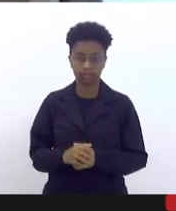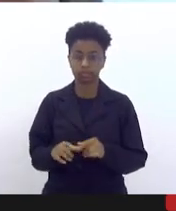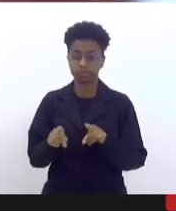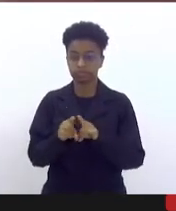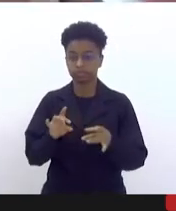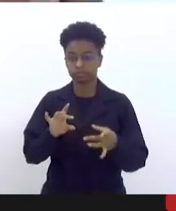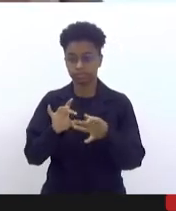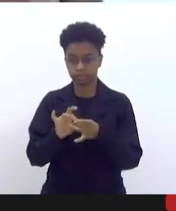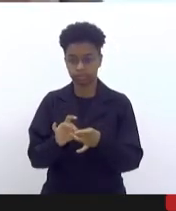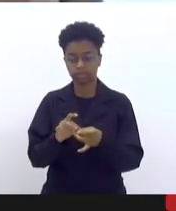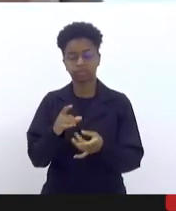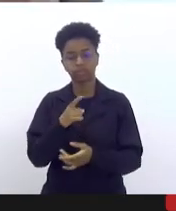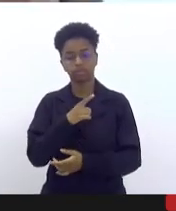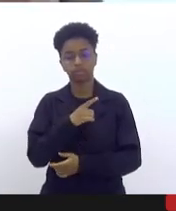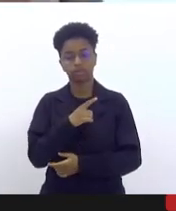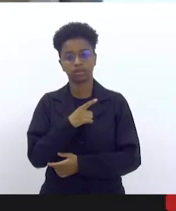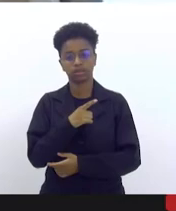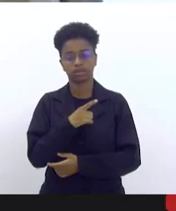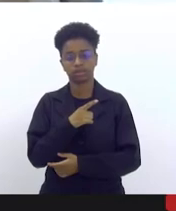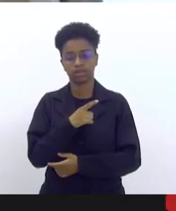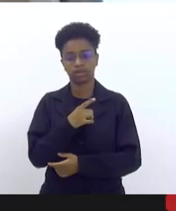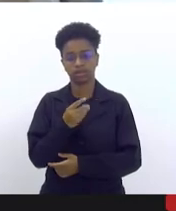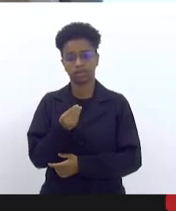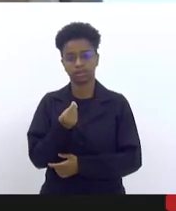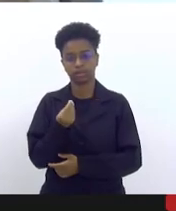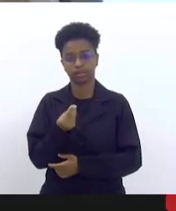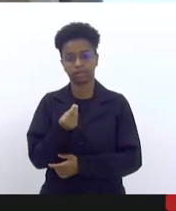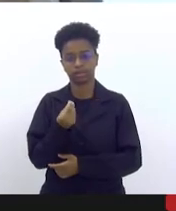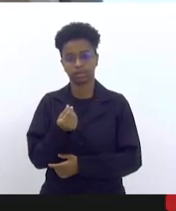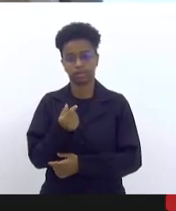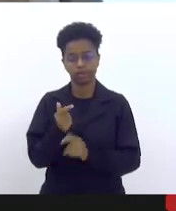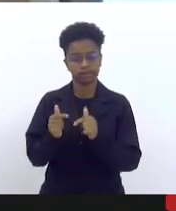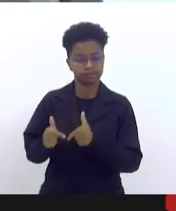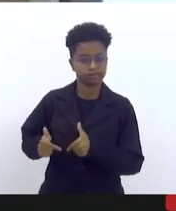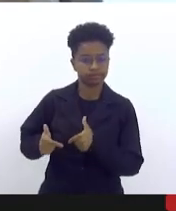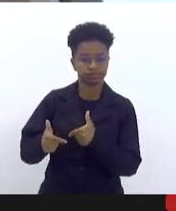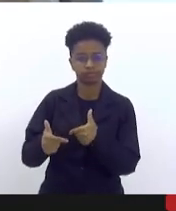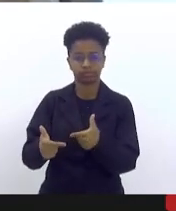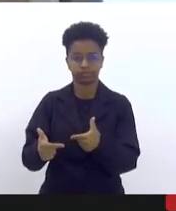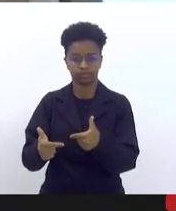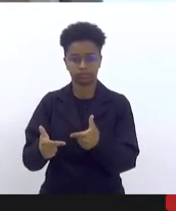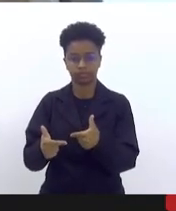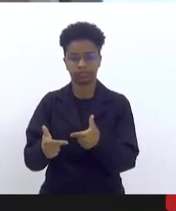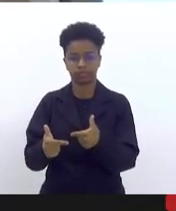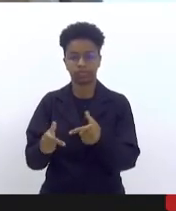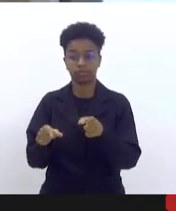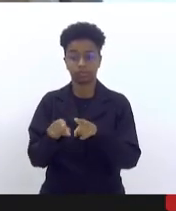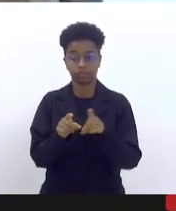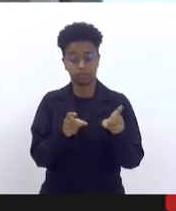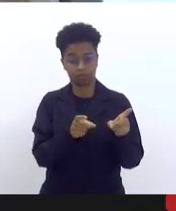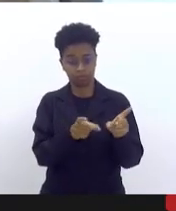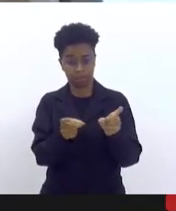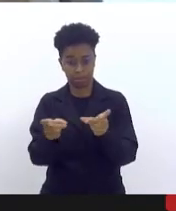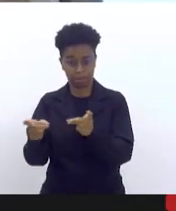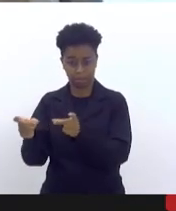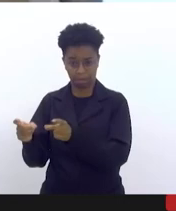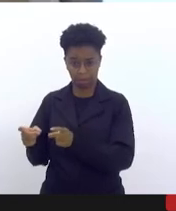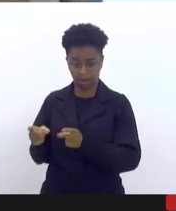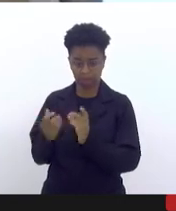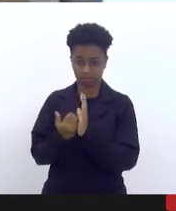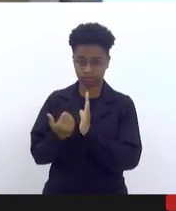né com essa grande com essa grande operação que esse comércio se transformou